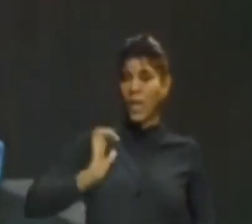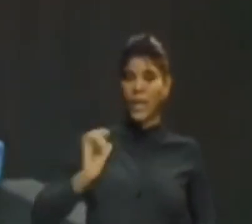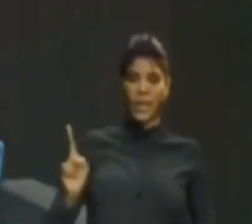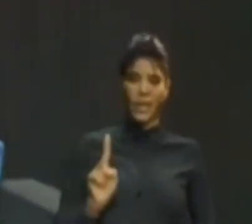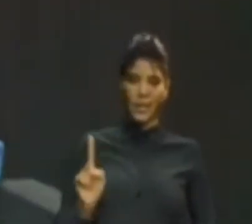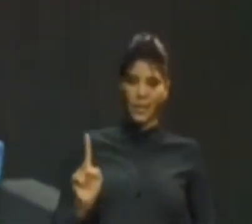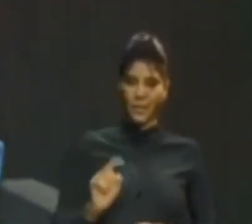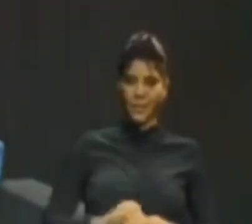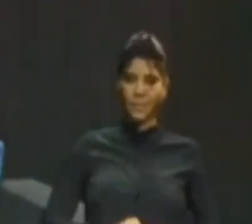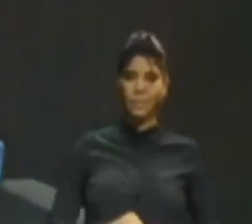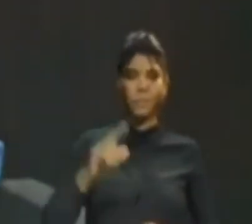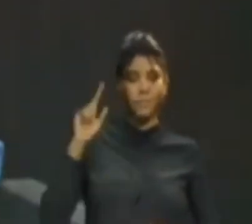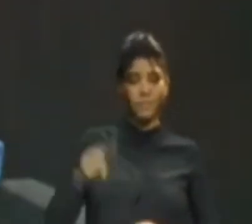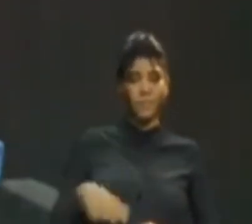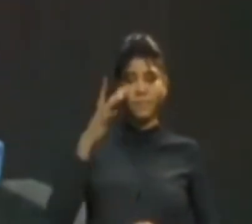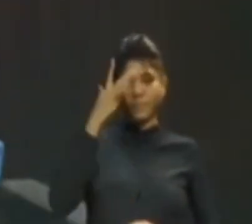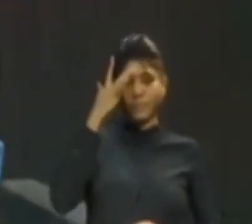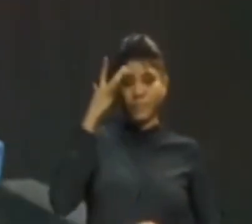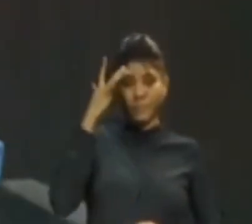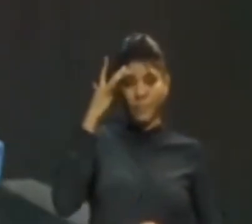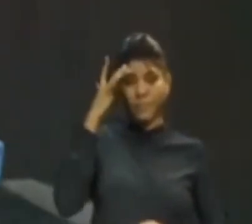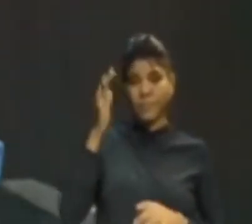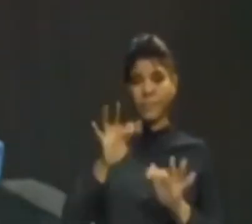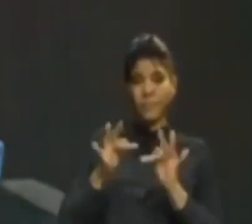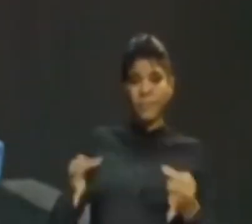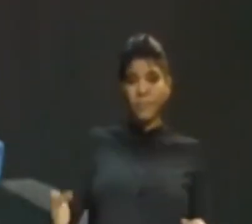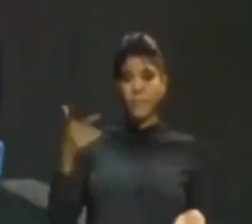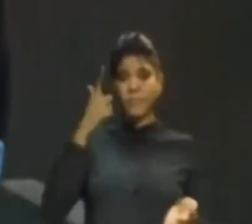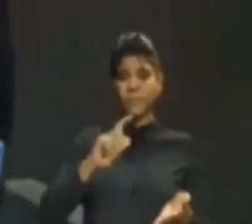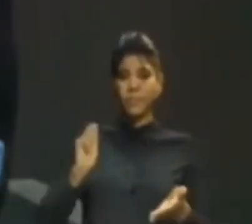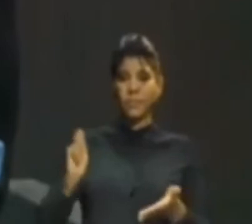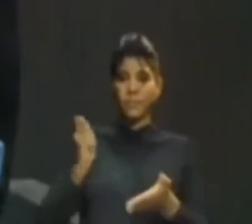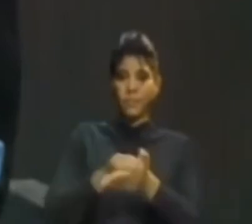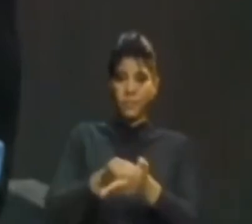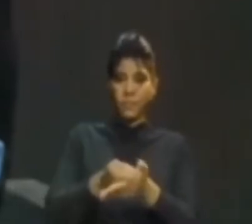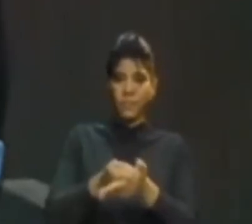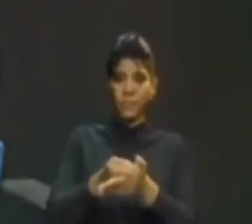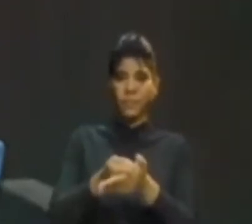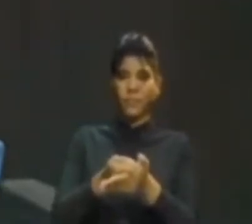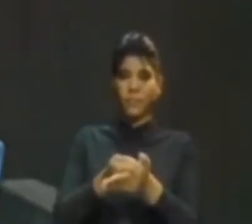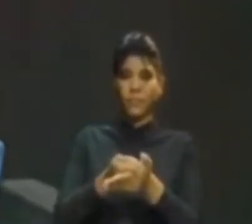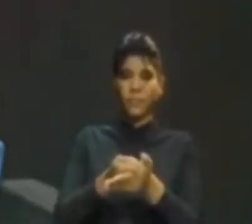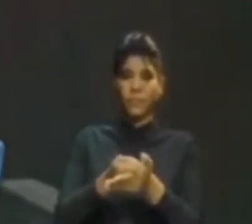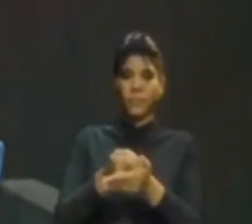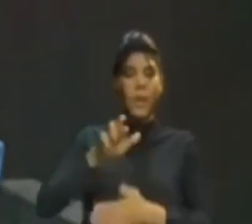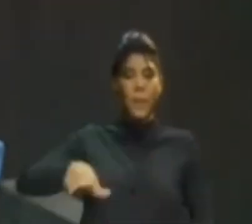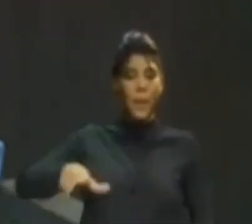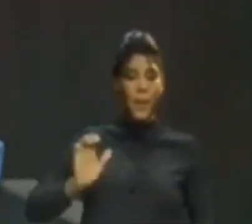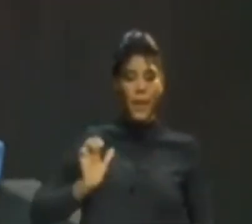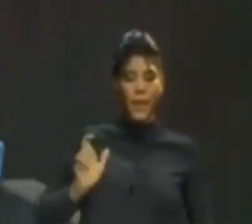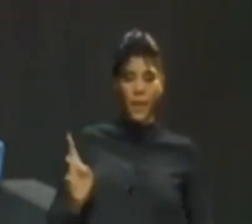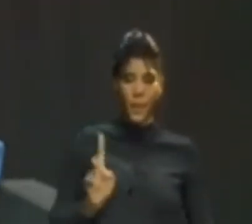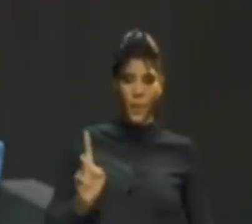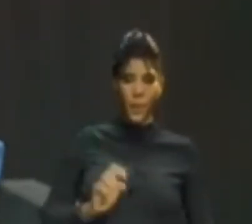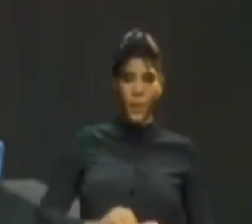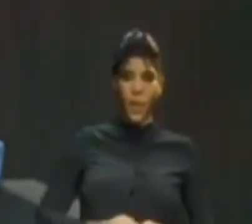são uma minoria na sociedade brasileira que consegue puxar pela então nos continuamente mas eu eu eu especialmente